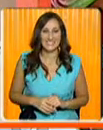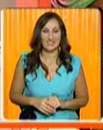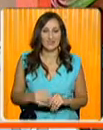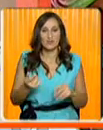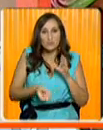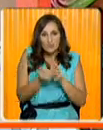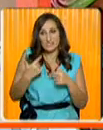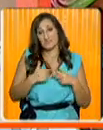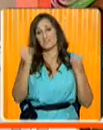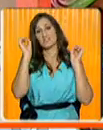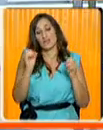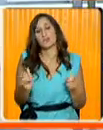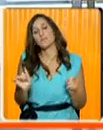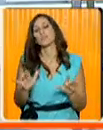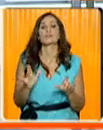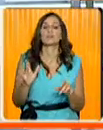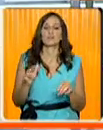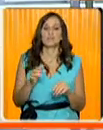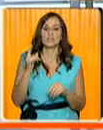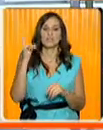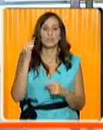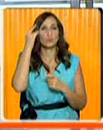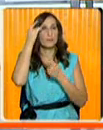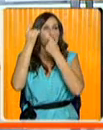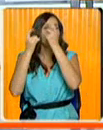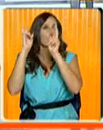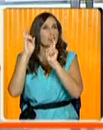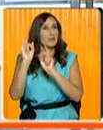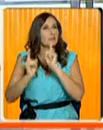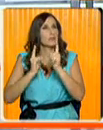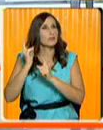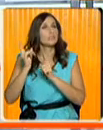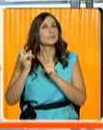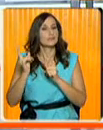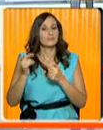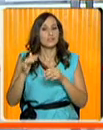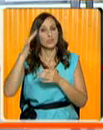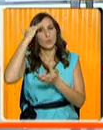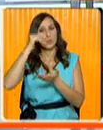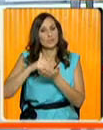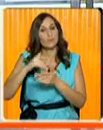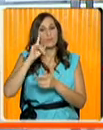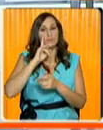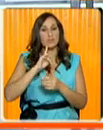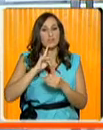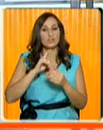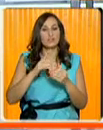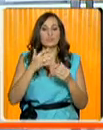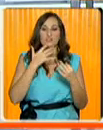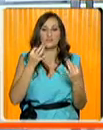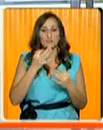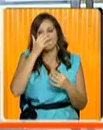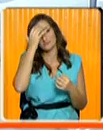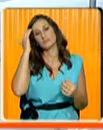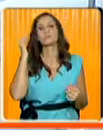Não tive nenhuma surpresa. Agora, de repente, é tu saís daqui. Estou aqui a refletir sobre o assunto, não é? Mas também chegou a uma conclusão, as mulheres estão aqui, muitas são de facto...